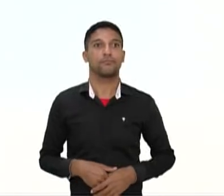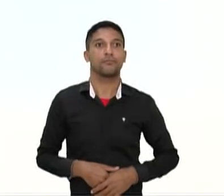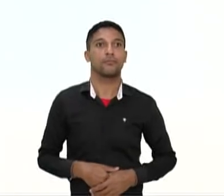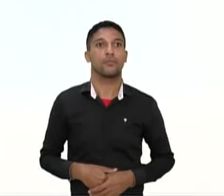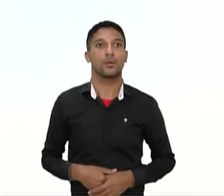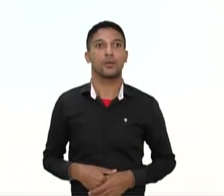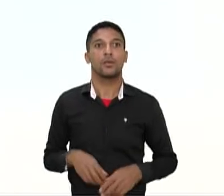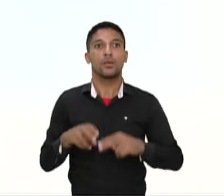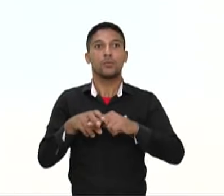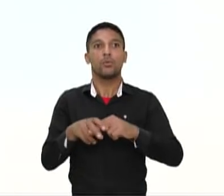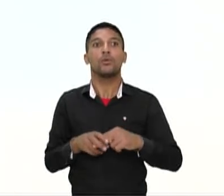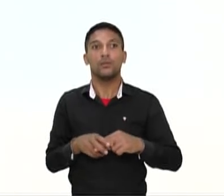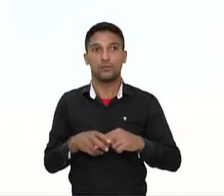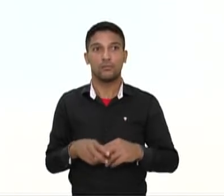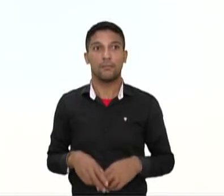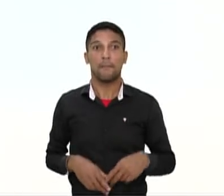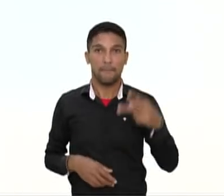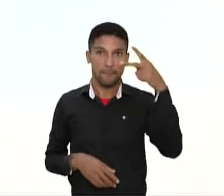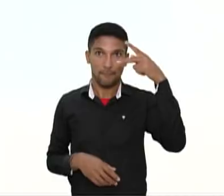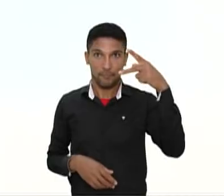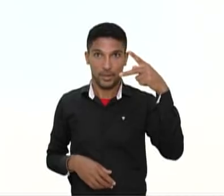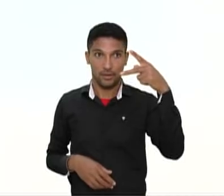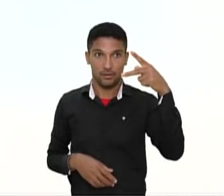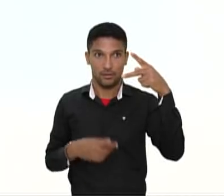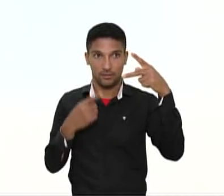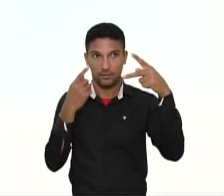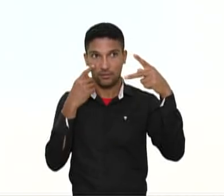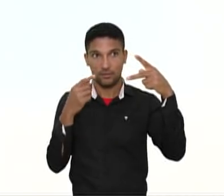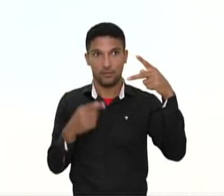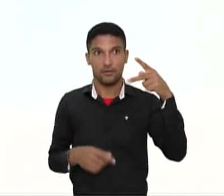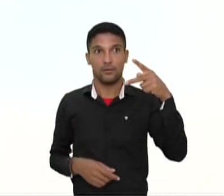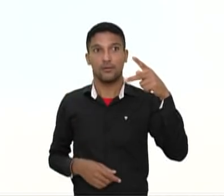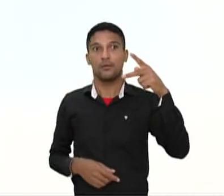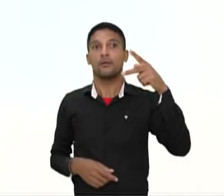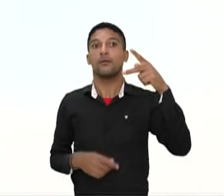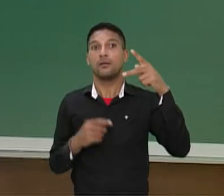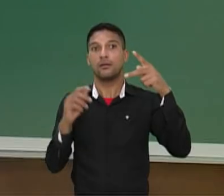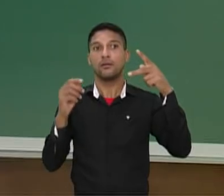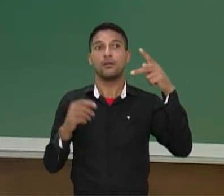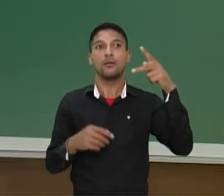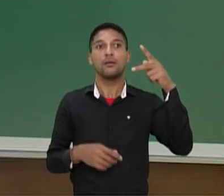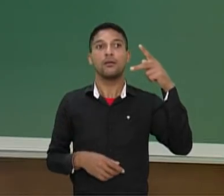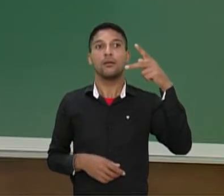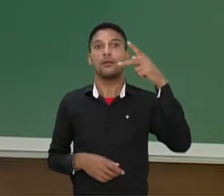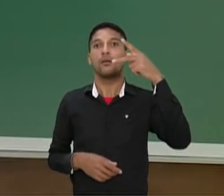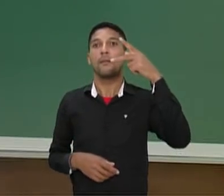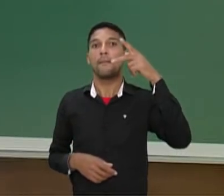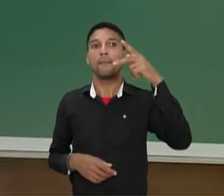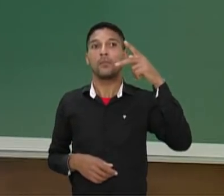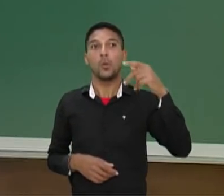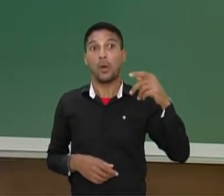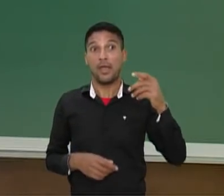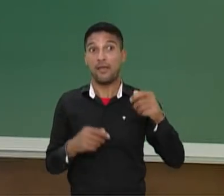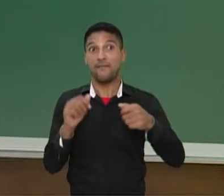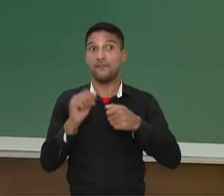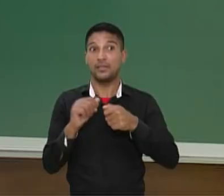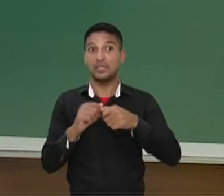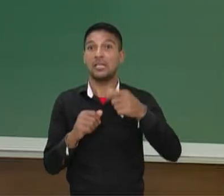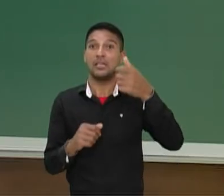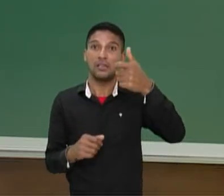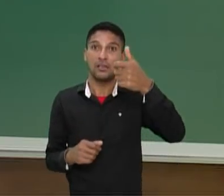em função de x, né, gente? Não tem mais o que você possa fazer. E, pelo amor de Deus, não vá fazer 24 menos 10, que